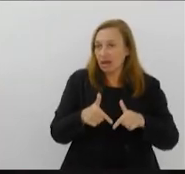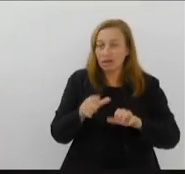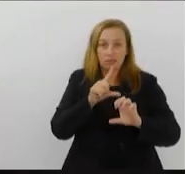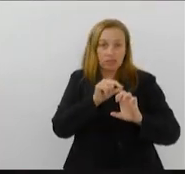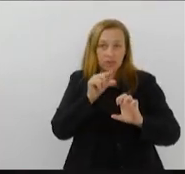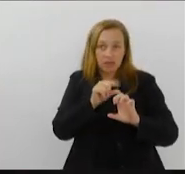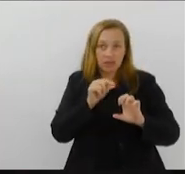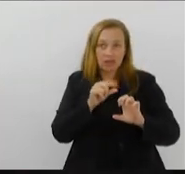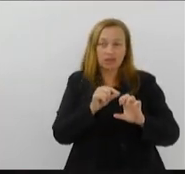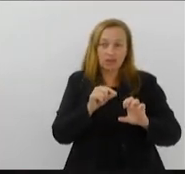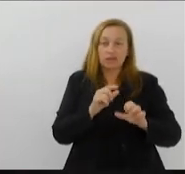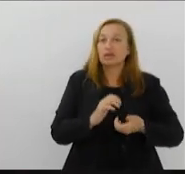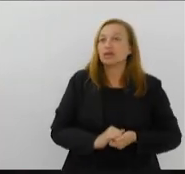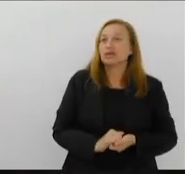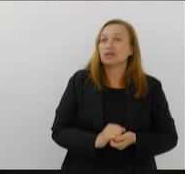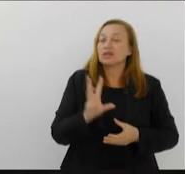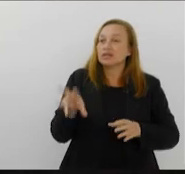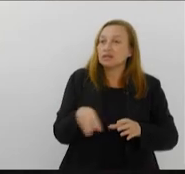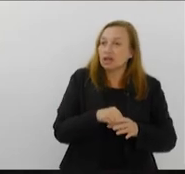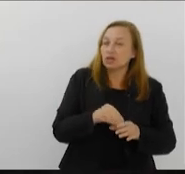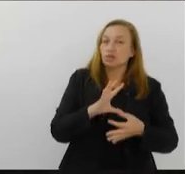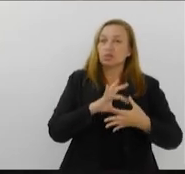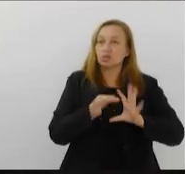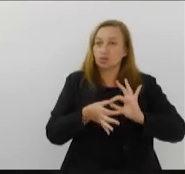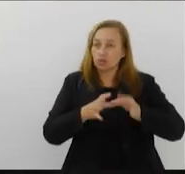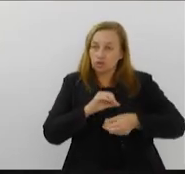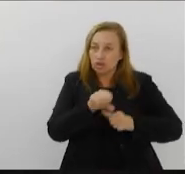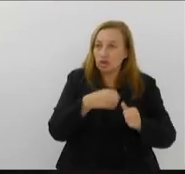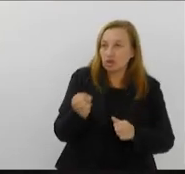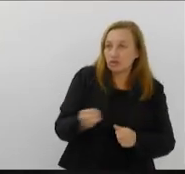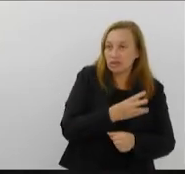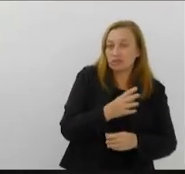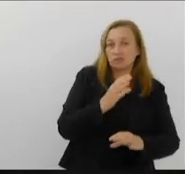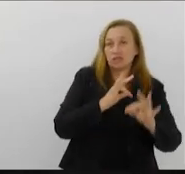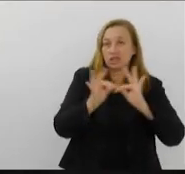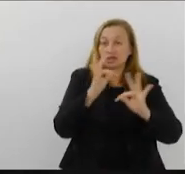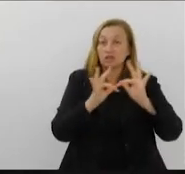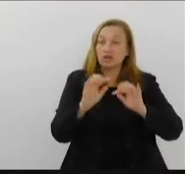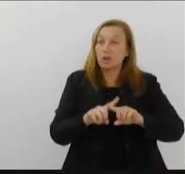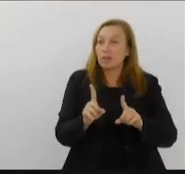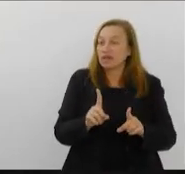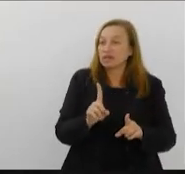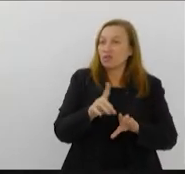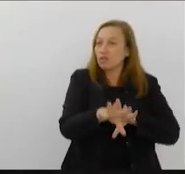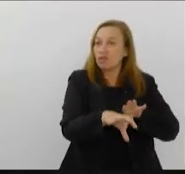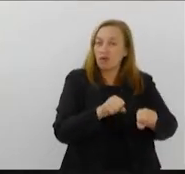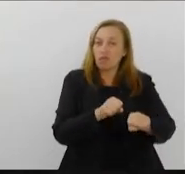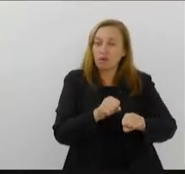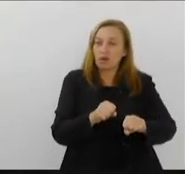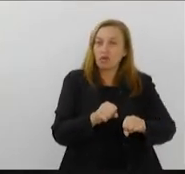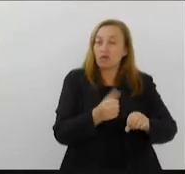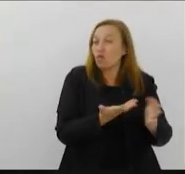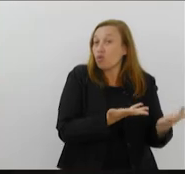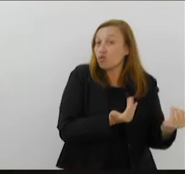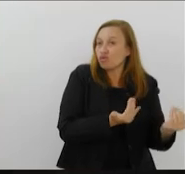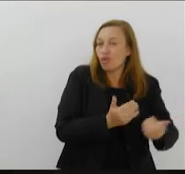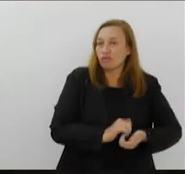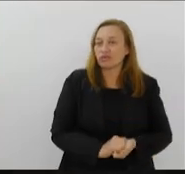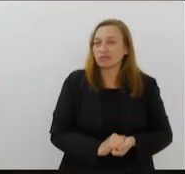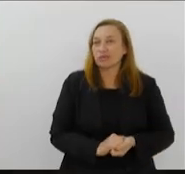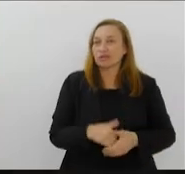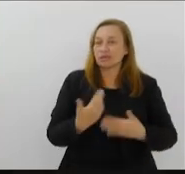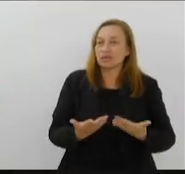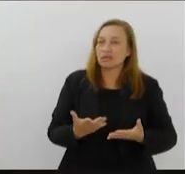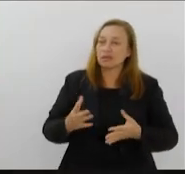empregabilidade e trabalhabilidade dentro do contexto de inovação e tecnologia, mas a gente não forma os nossos jovens para isso. E aí é um alinhamento,